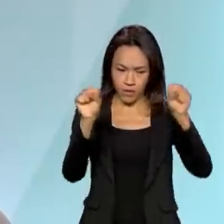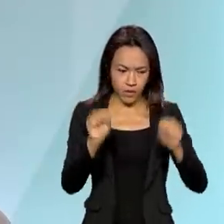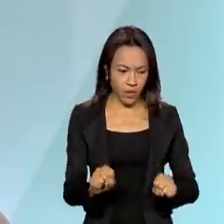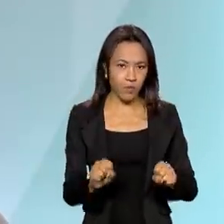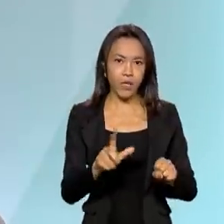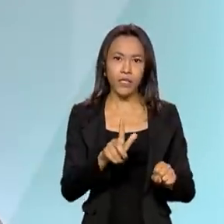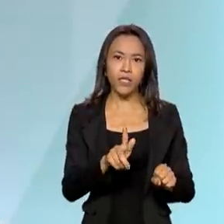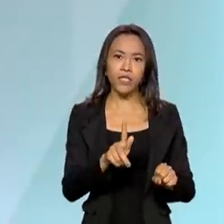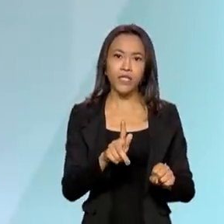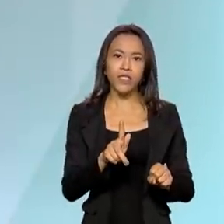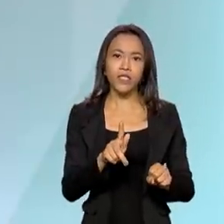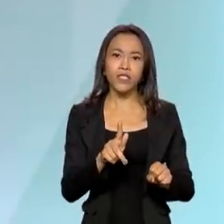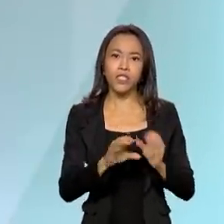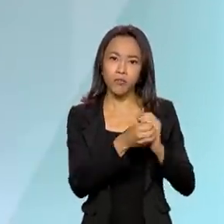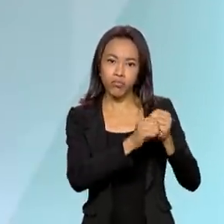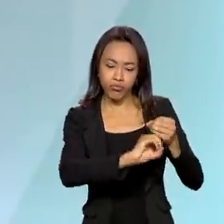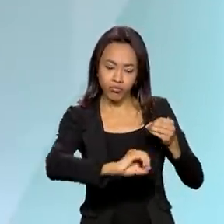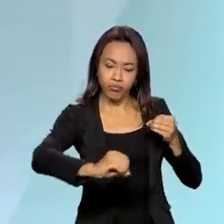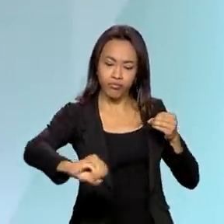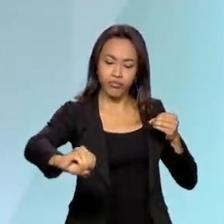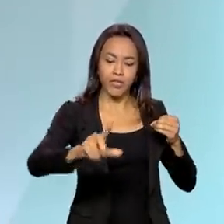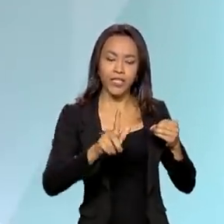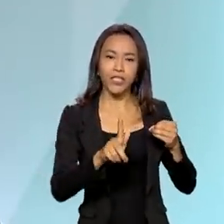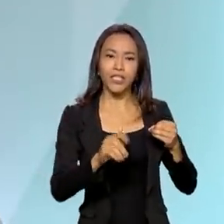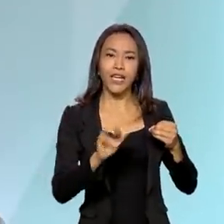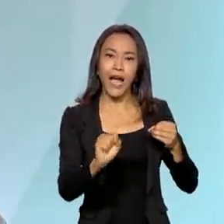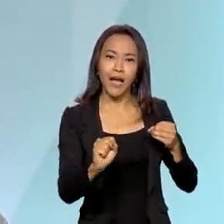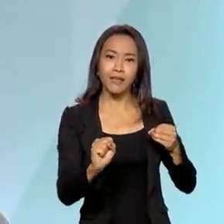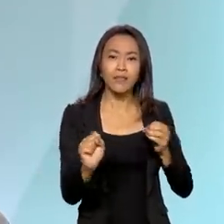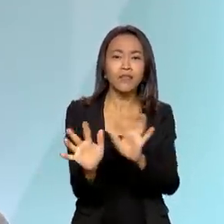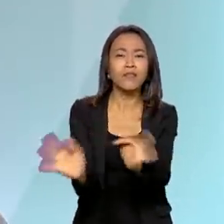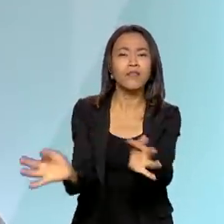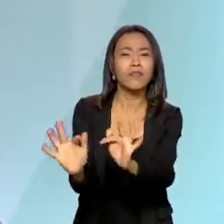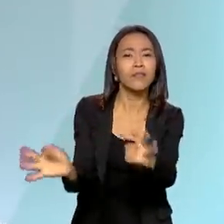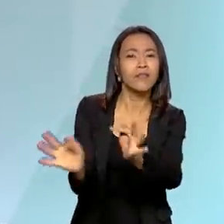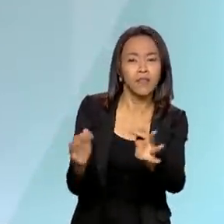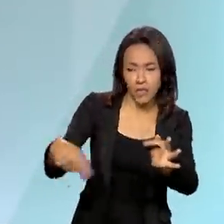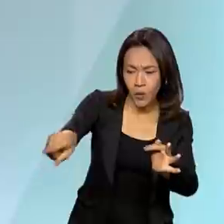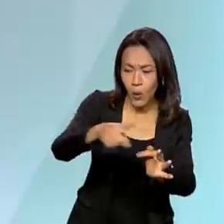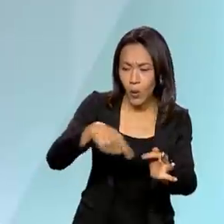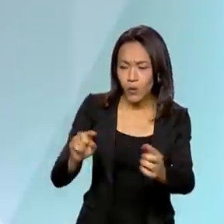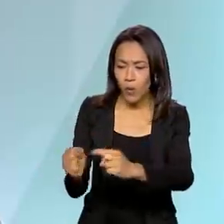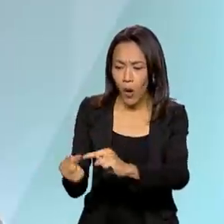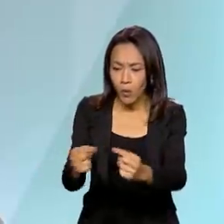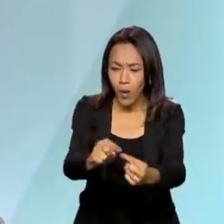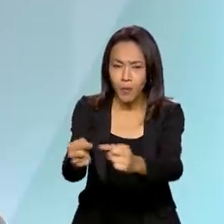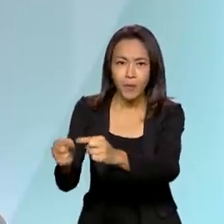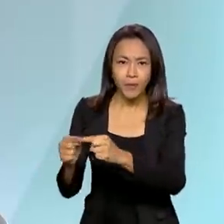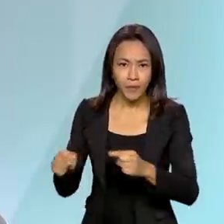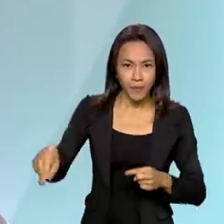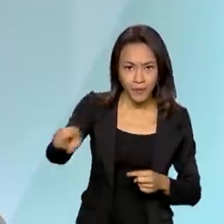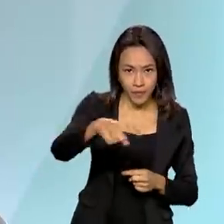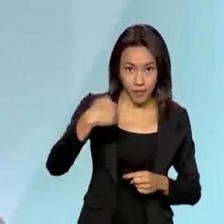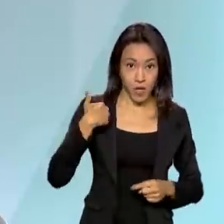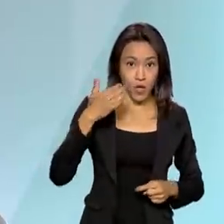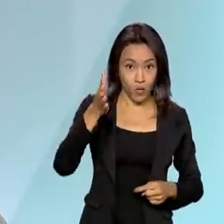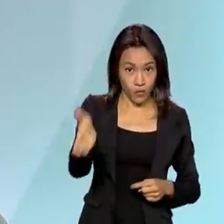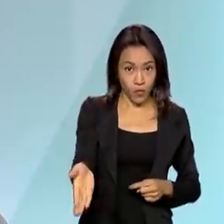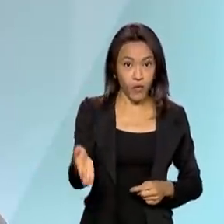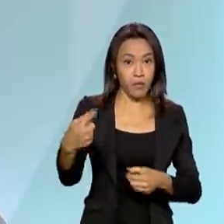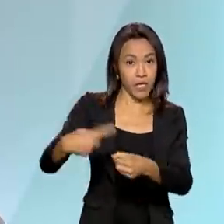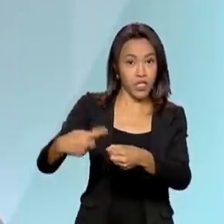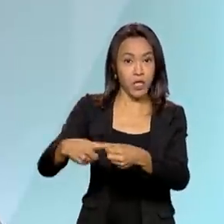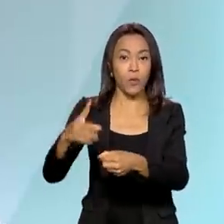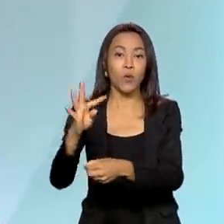pequenos produtores rurais, pequenos suinocultores, todos eles interligados. A região que eu fui ali em Toledo,